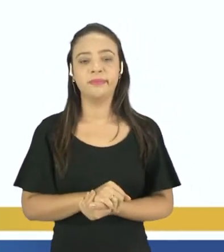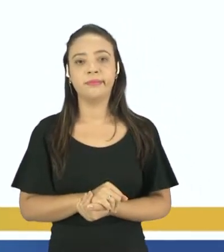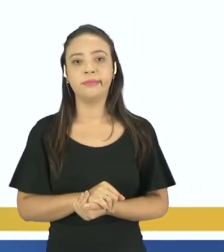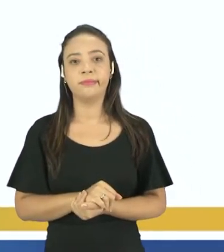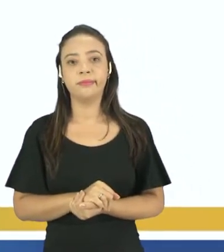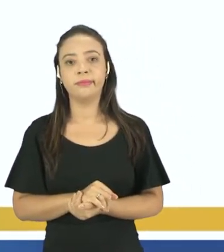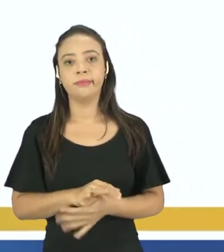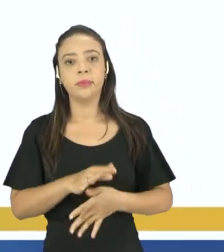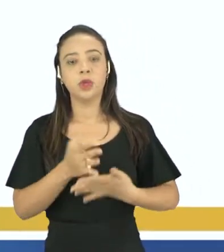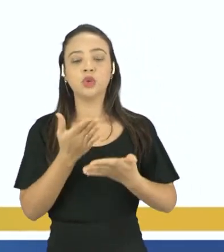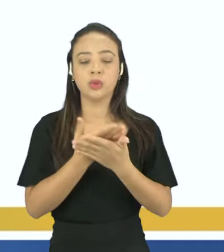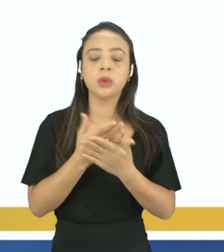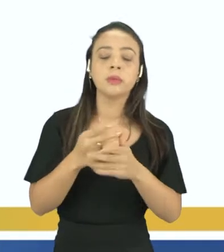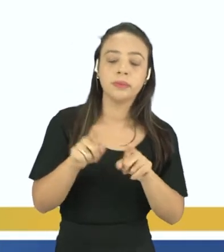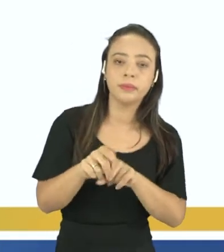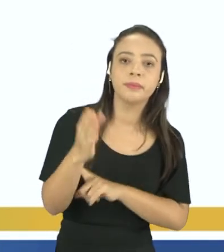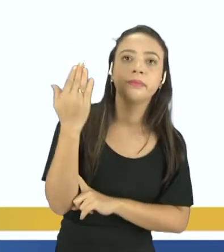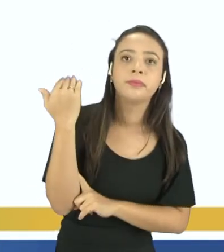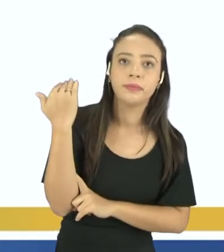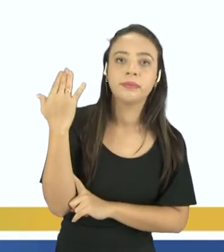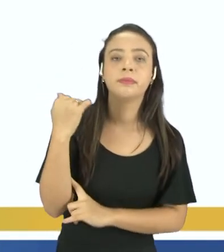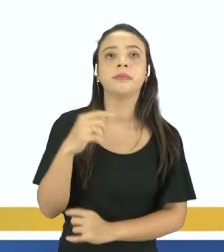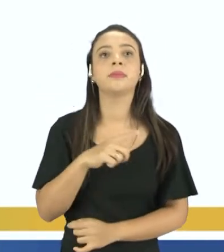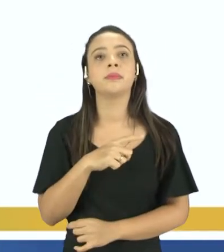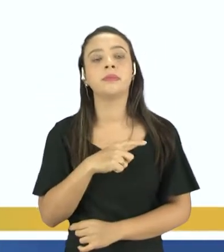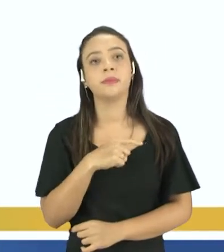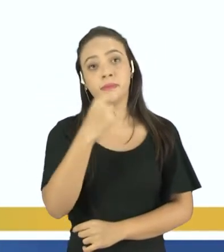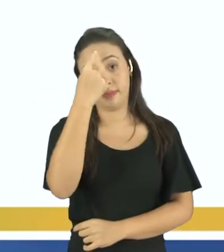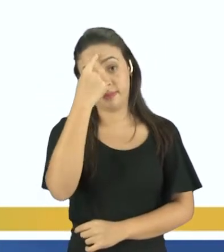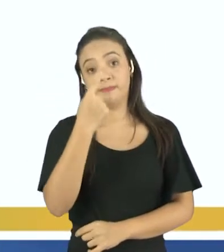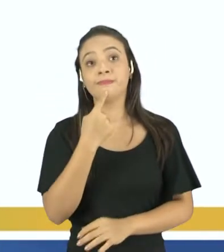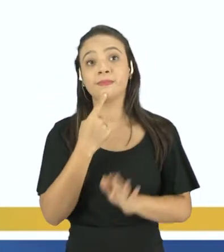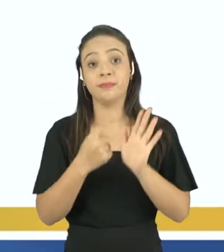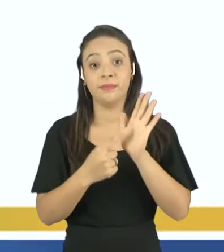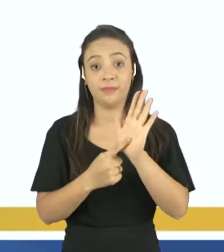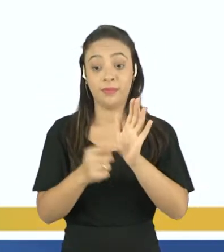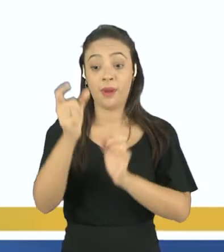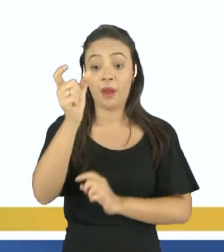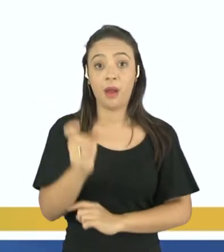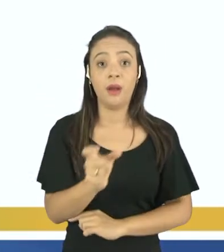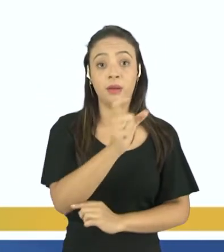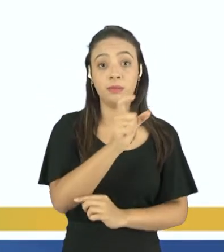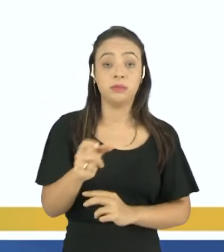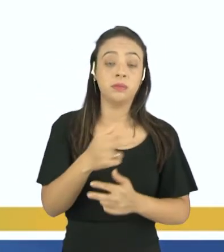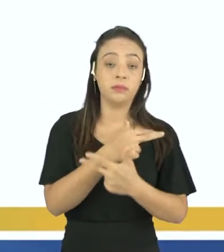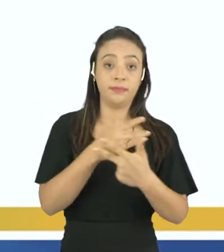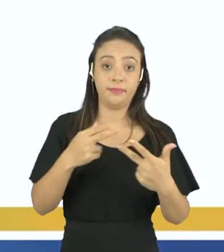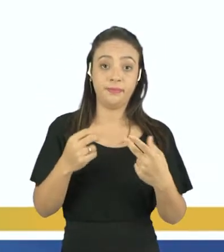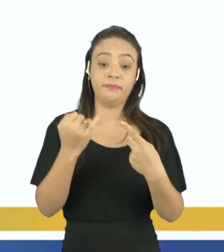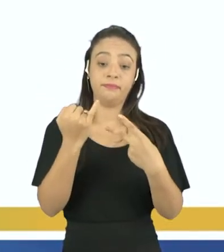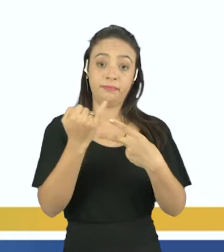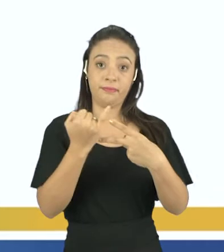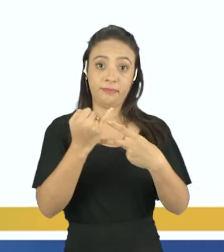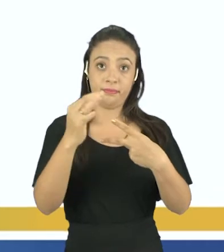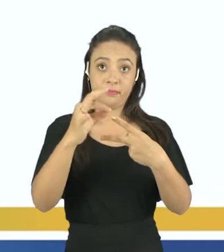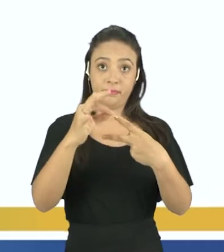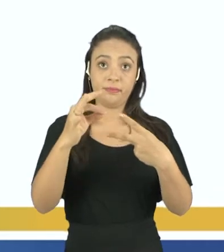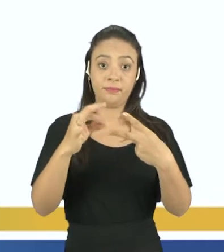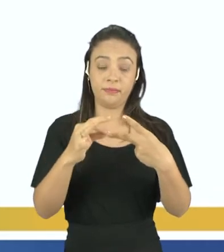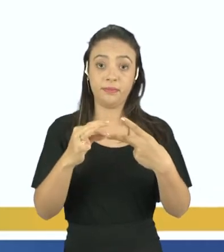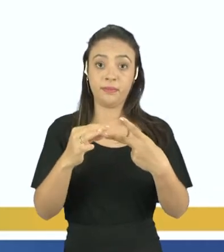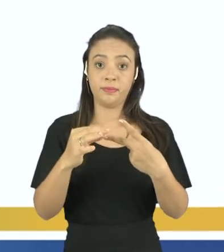conceito também nós vimos na aula passada Então essas imagens a seguir mostram as diagonais de alguns polígonos né em